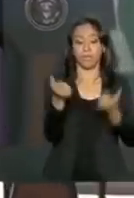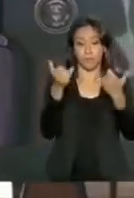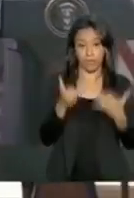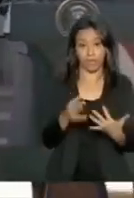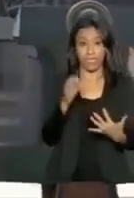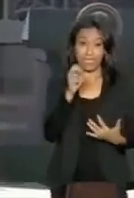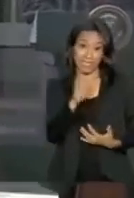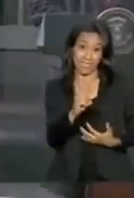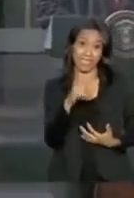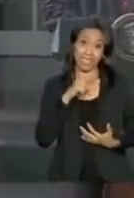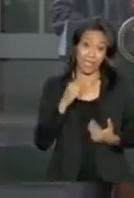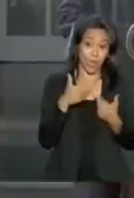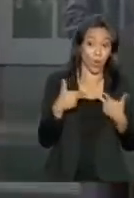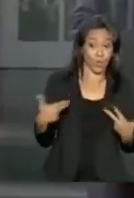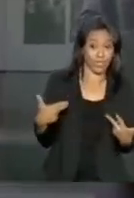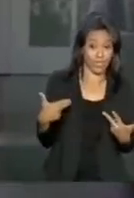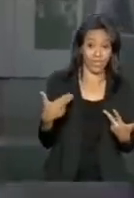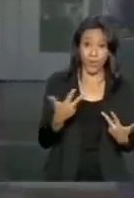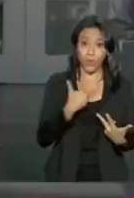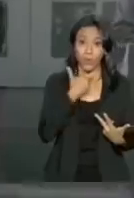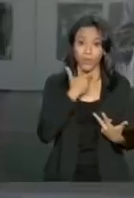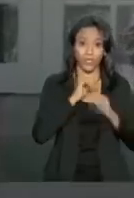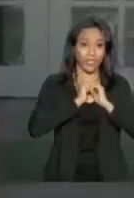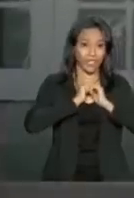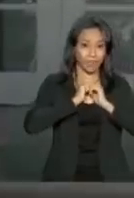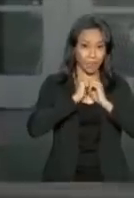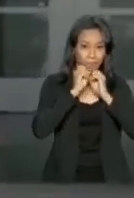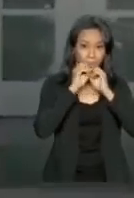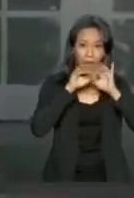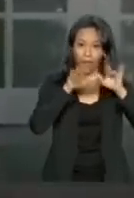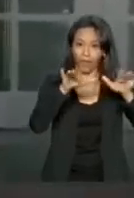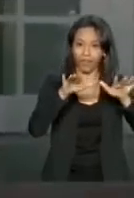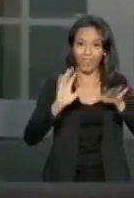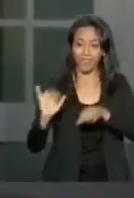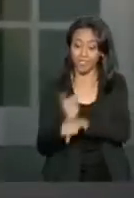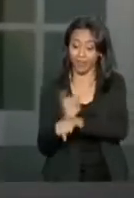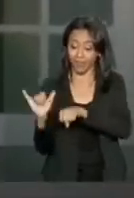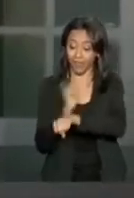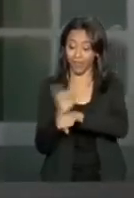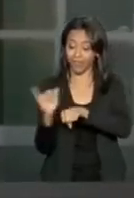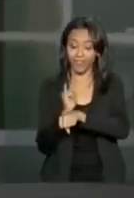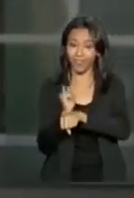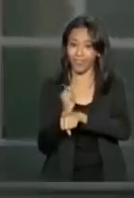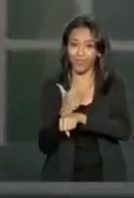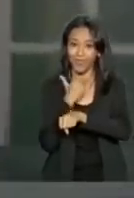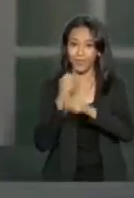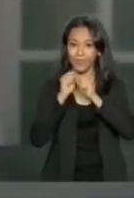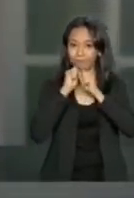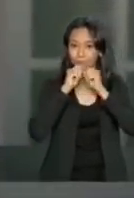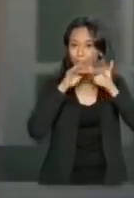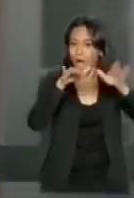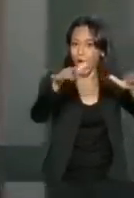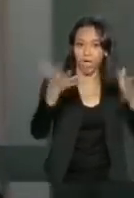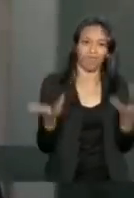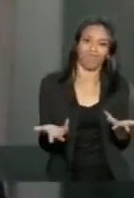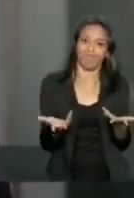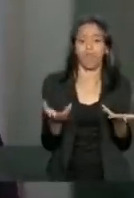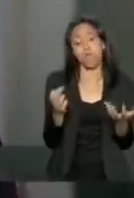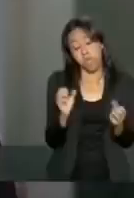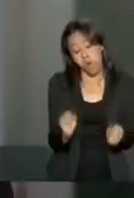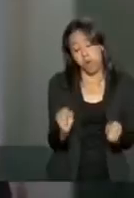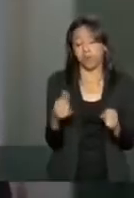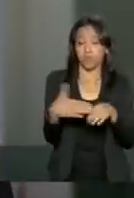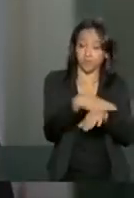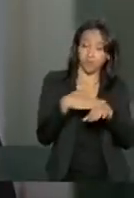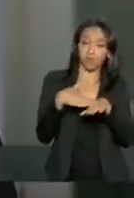você divulgar, deixa de ser estratégia. Assim sendo, essas questões reservadas que podem ser discutidas, se